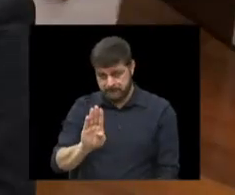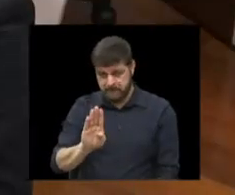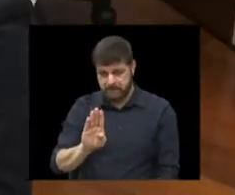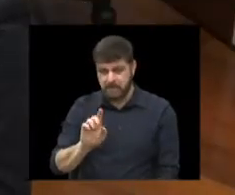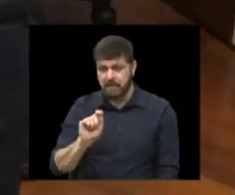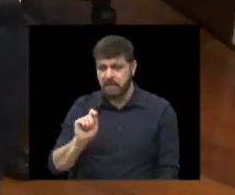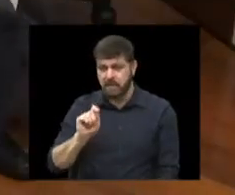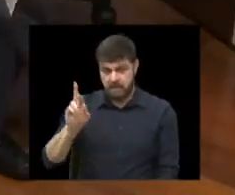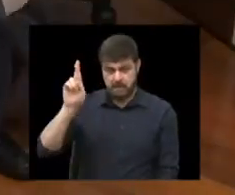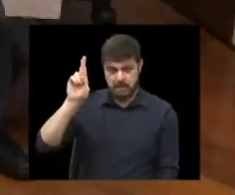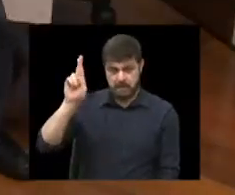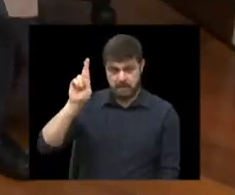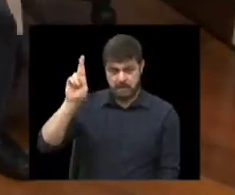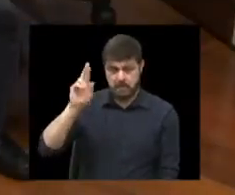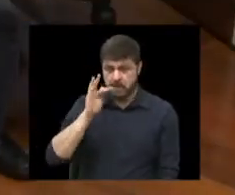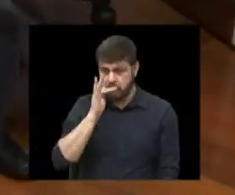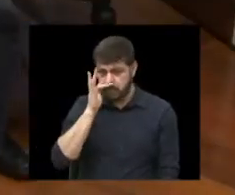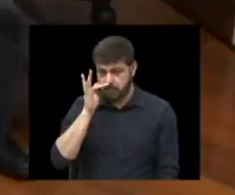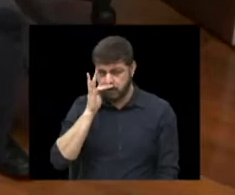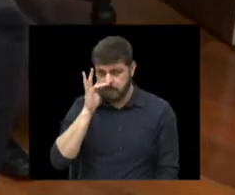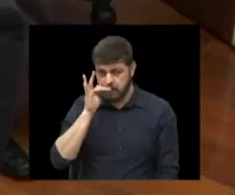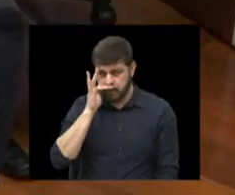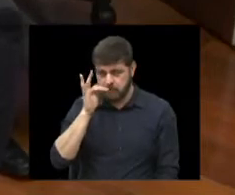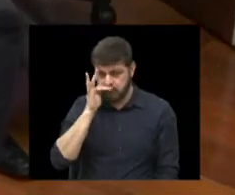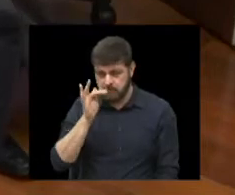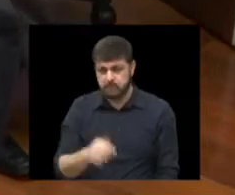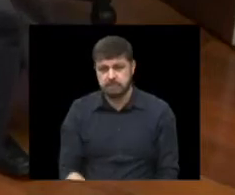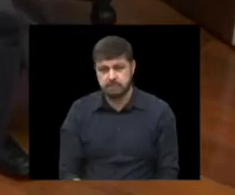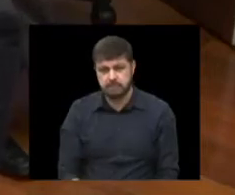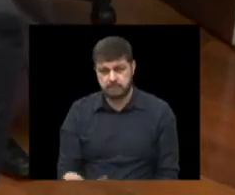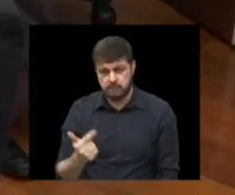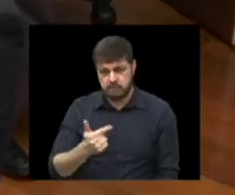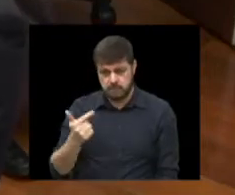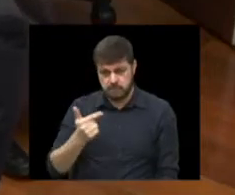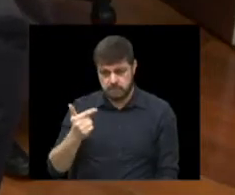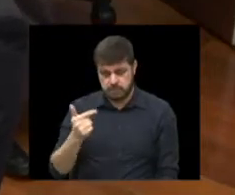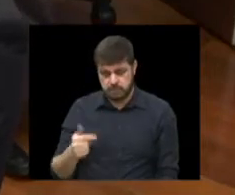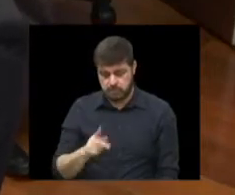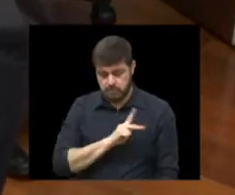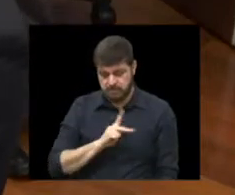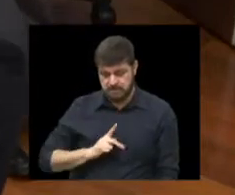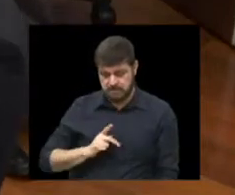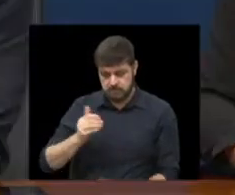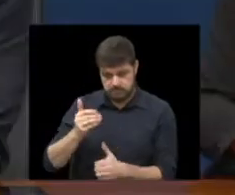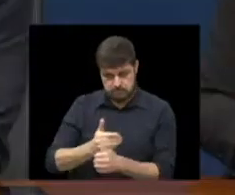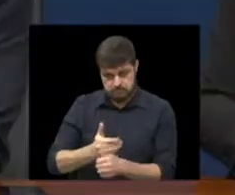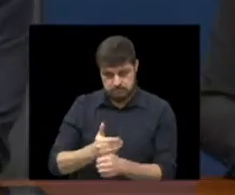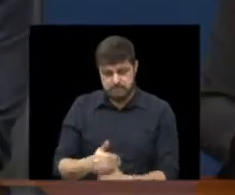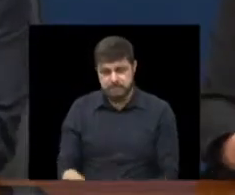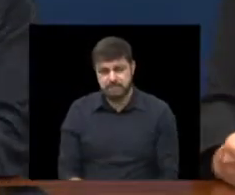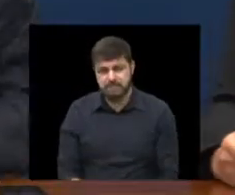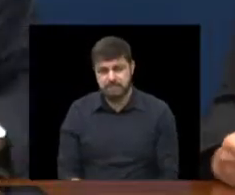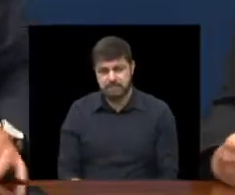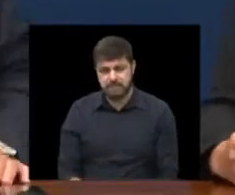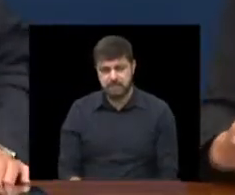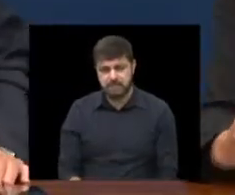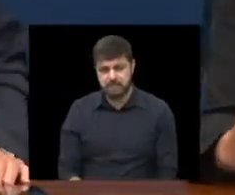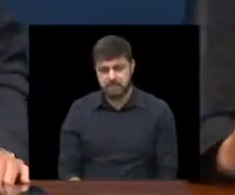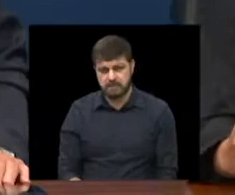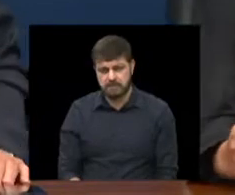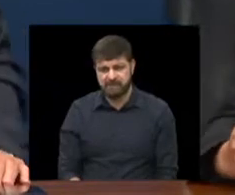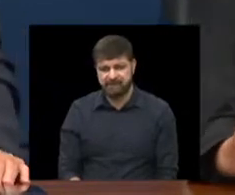o nobre vereador Antônio Flores, segundo vice-presidente dessa casa, para fazer o uso. Pois não, concedido,